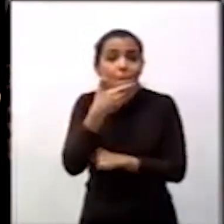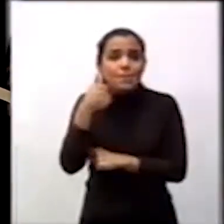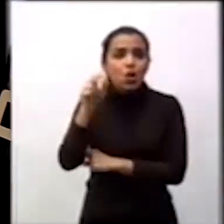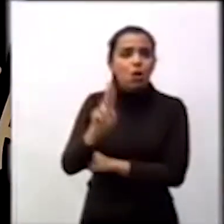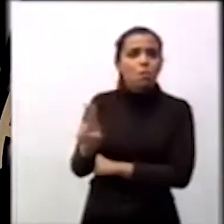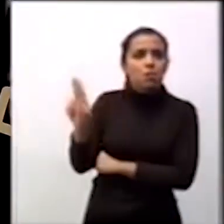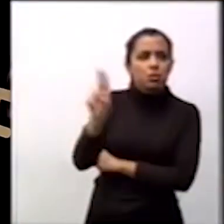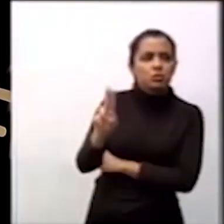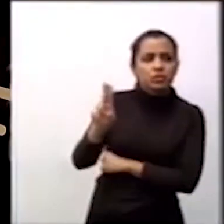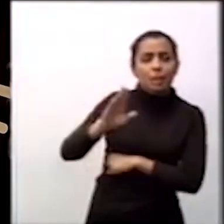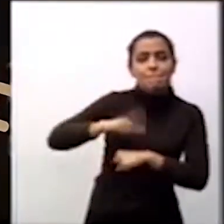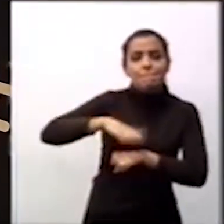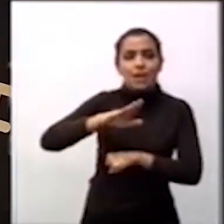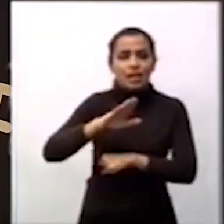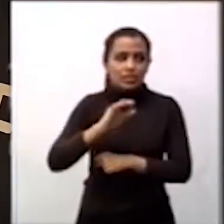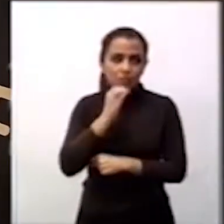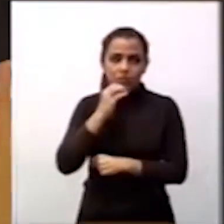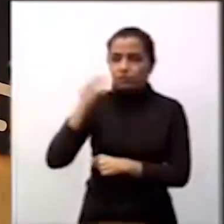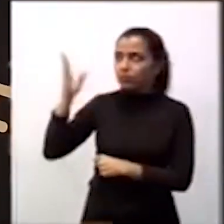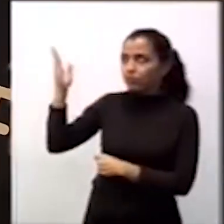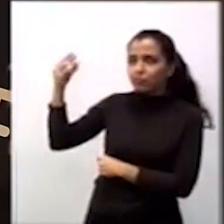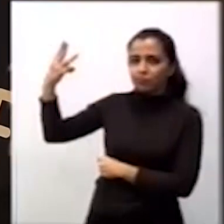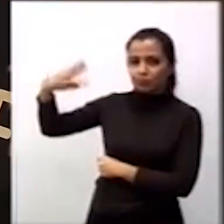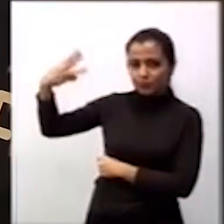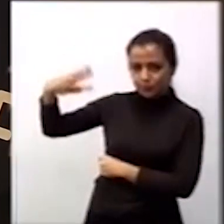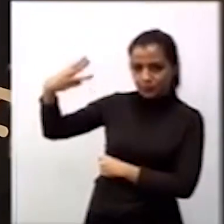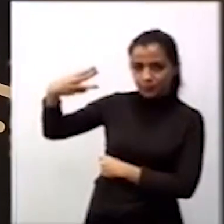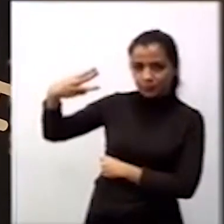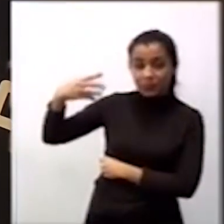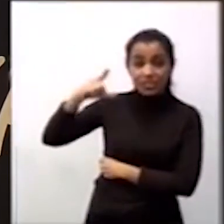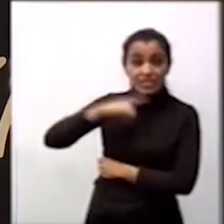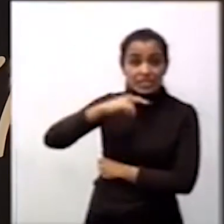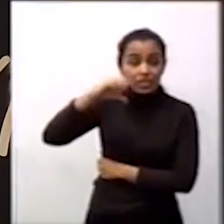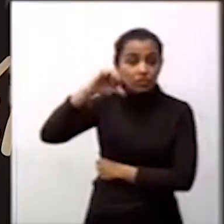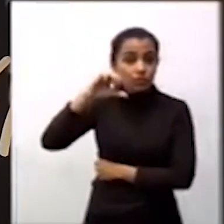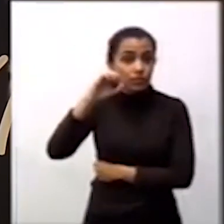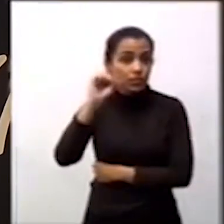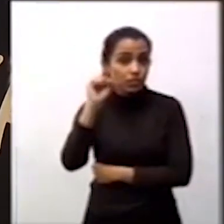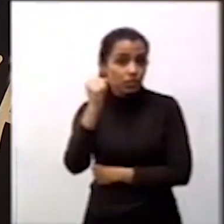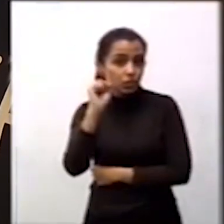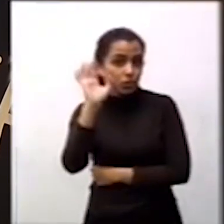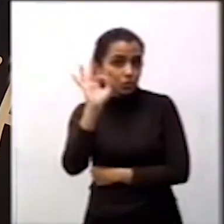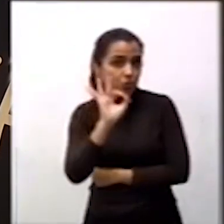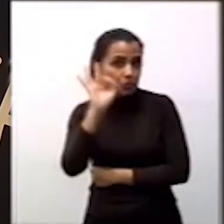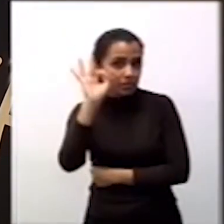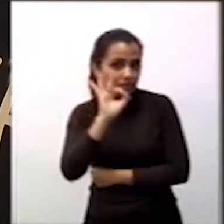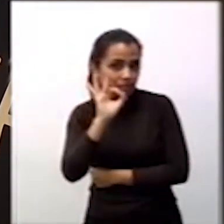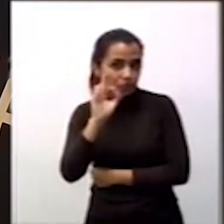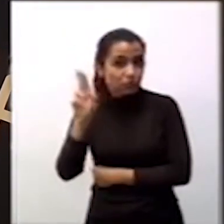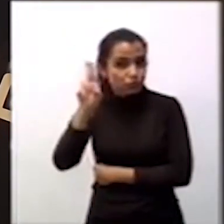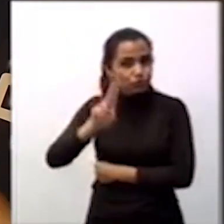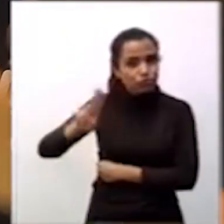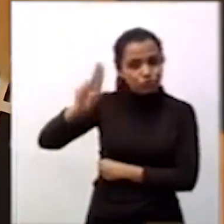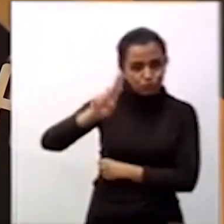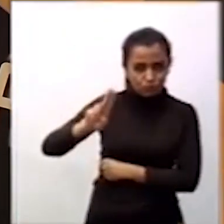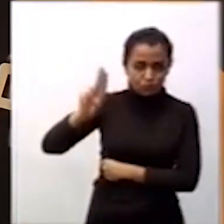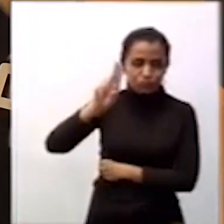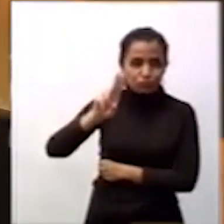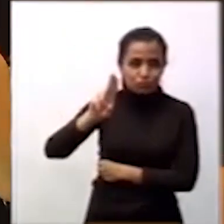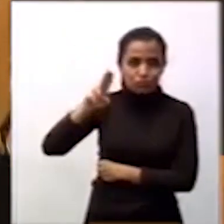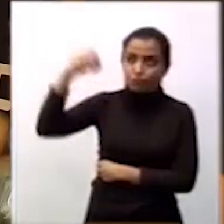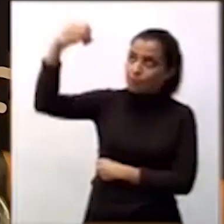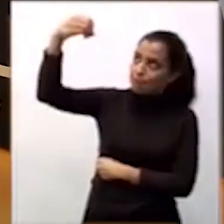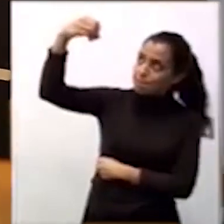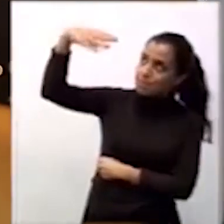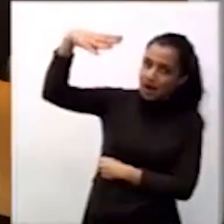tem 98% de luz, energia útil, dos 100% de energia elétrica que entra numa lâmpada de LED. Então, quando